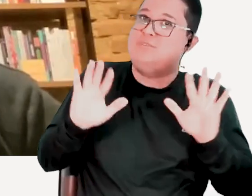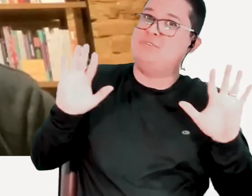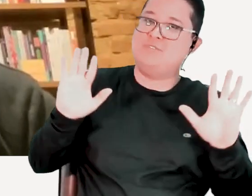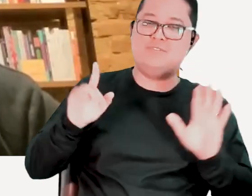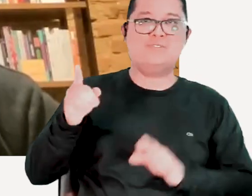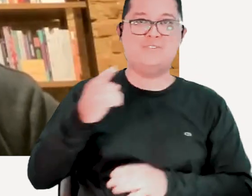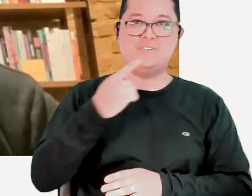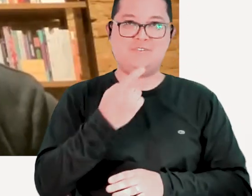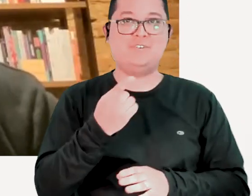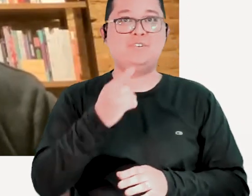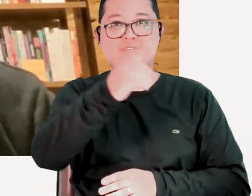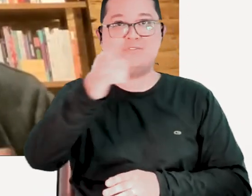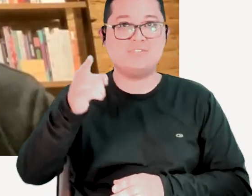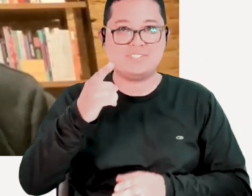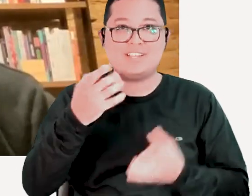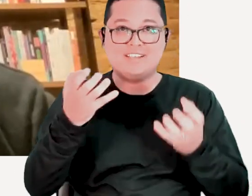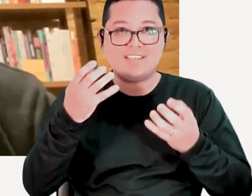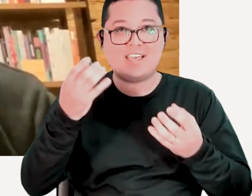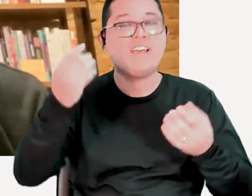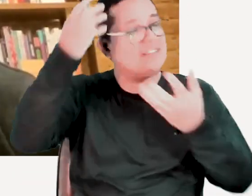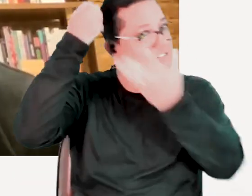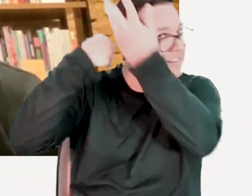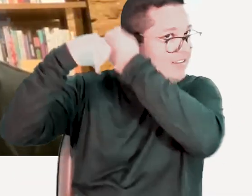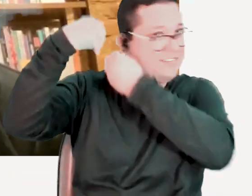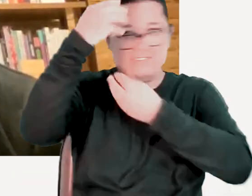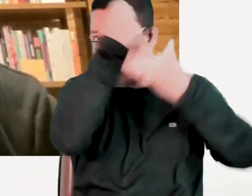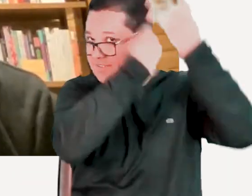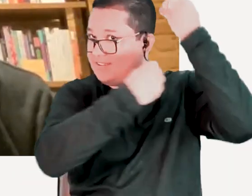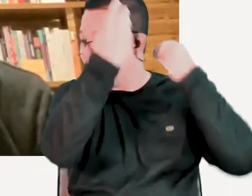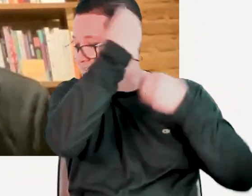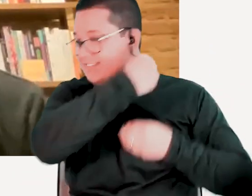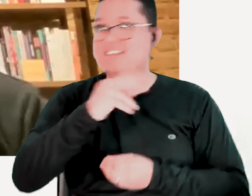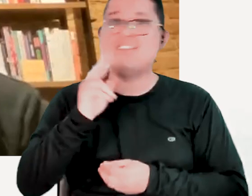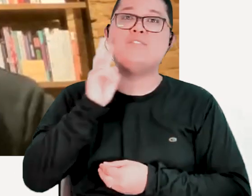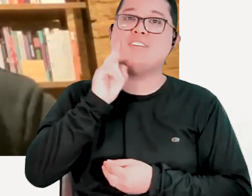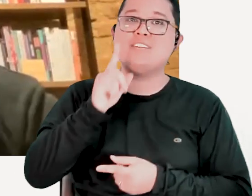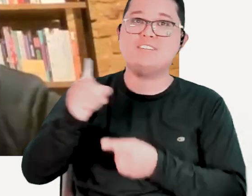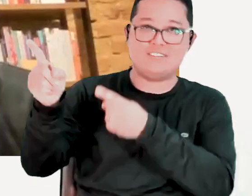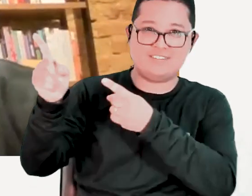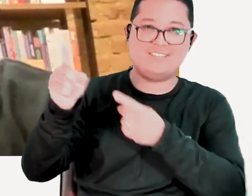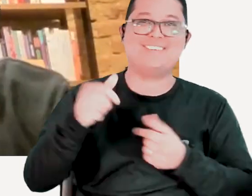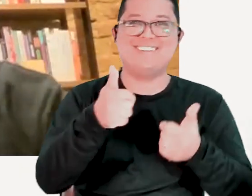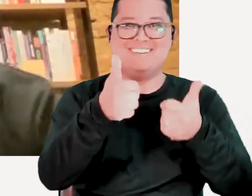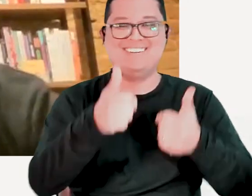gente, tá? Se quiserem dicas de beleza depois, podem procurar o Vinícius, tá bom?